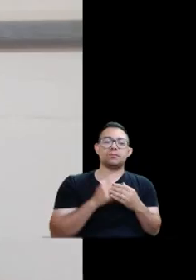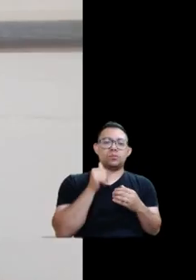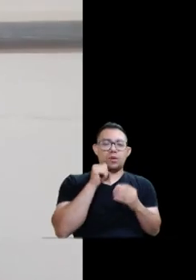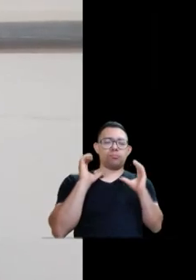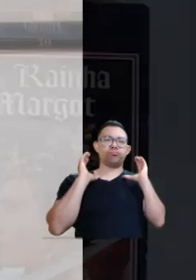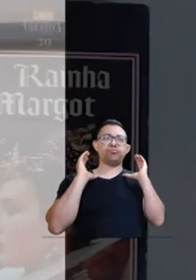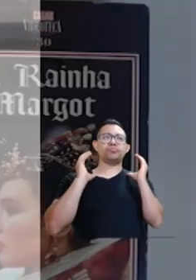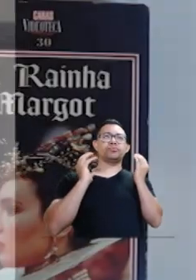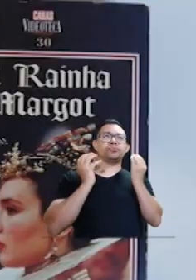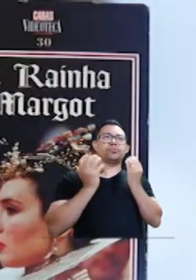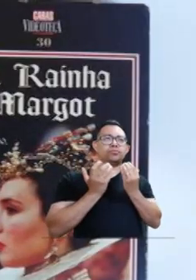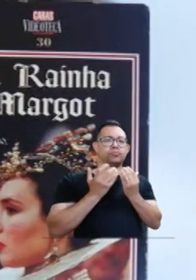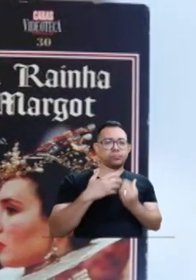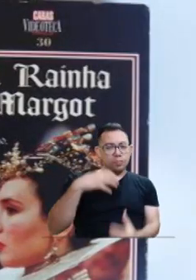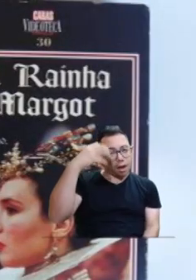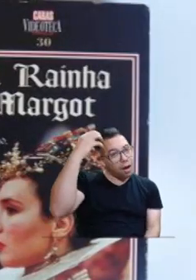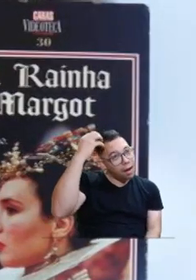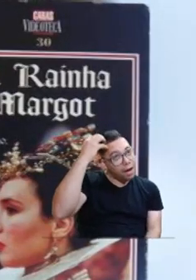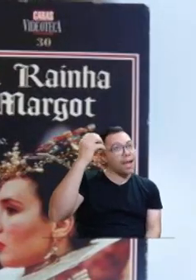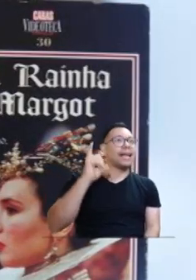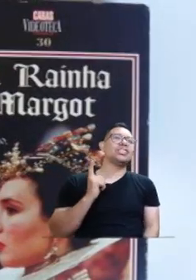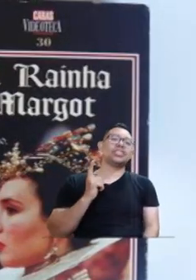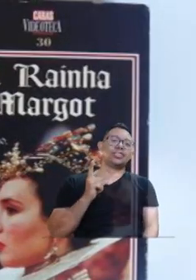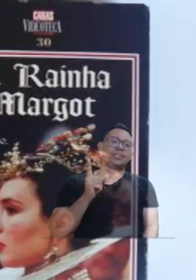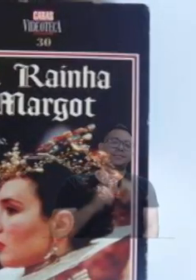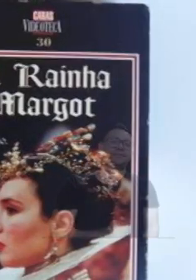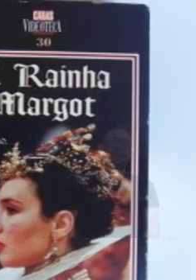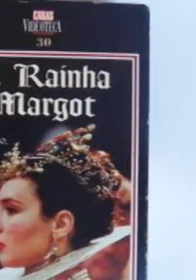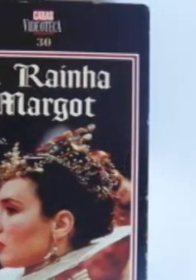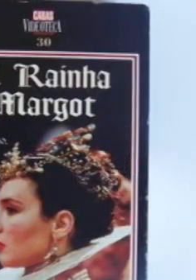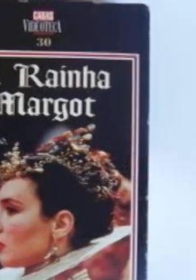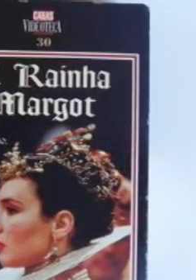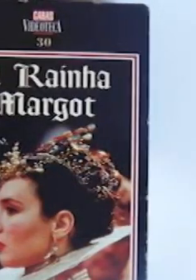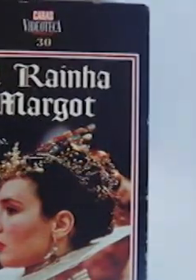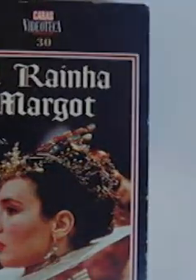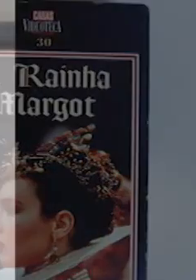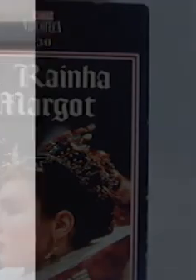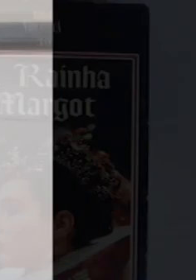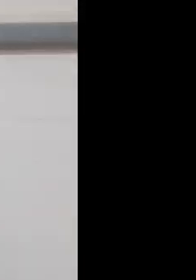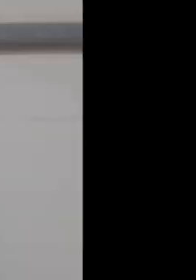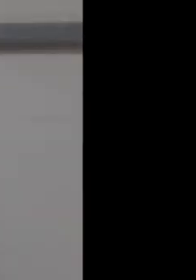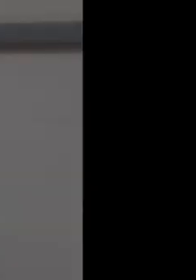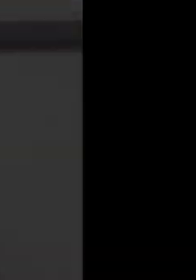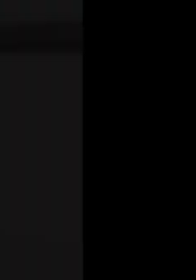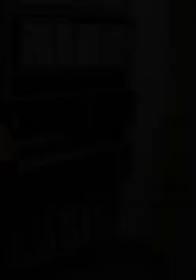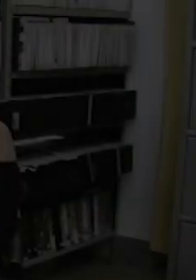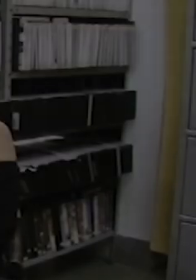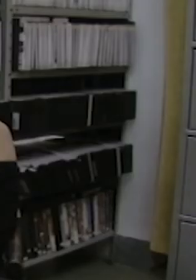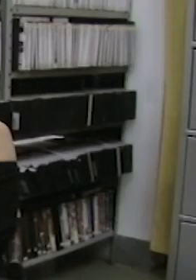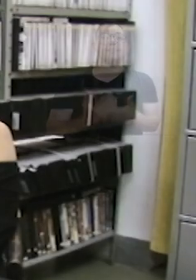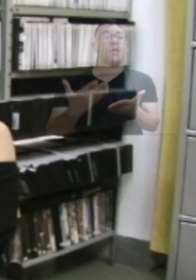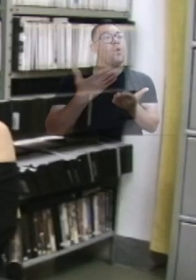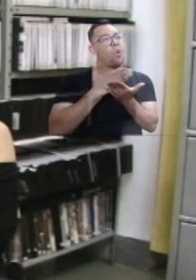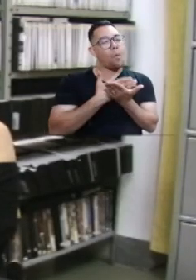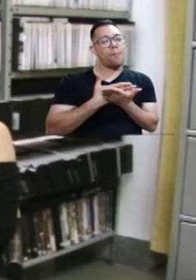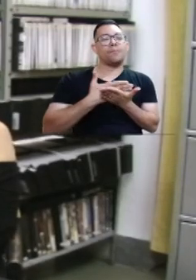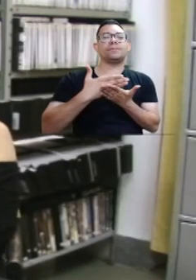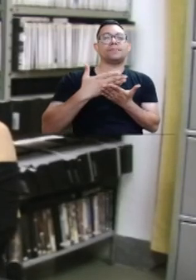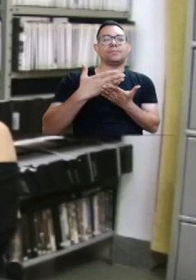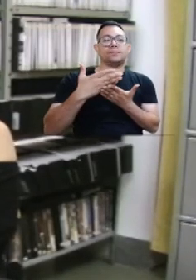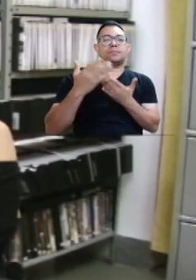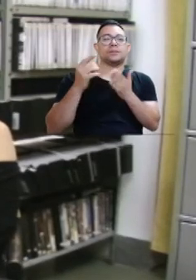Rainha Margot, né? E esse também foi um filme muito procurado que lá tinha. Então eu